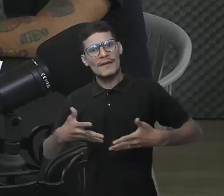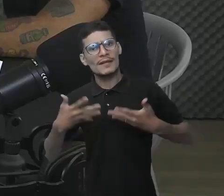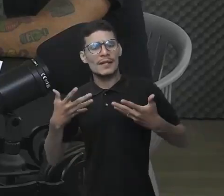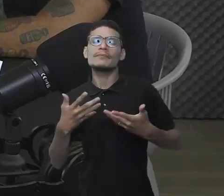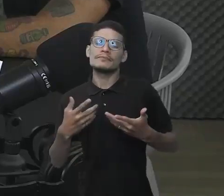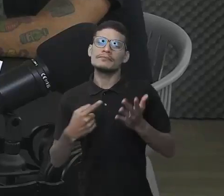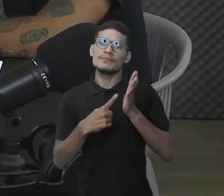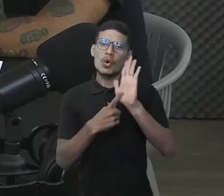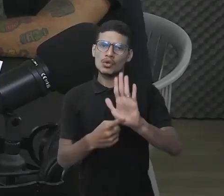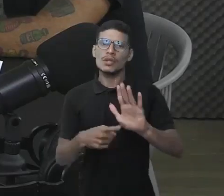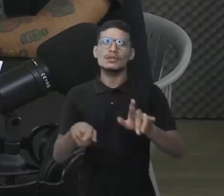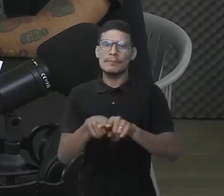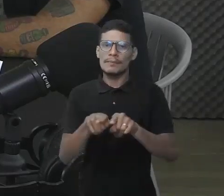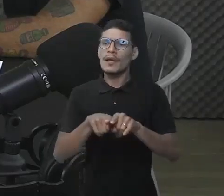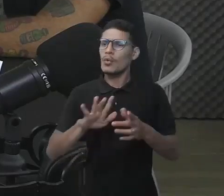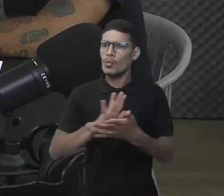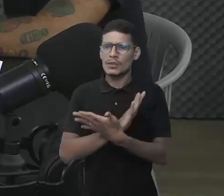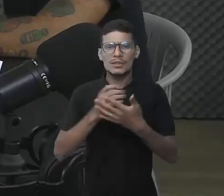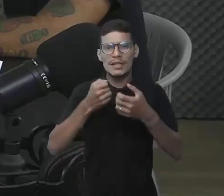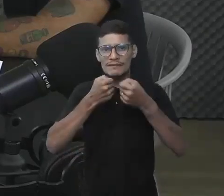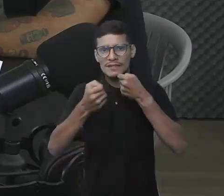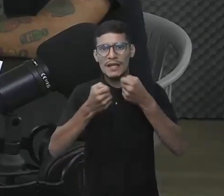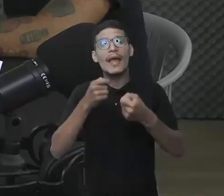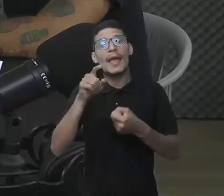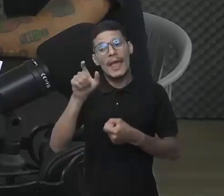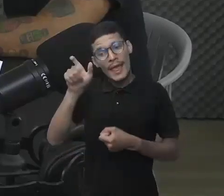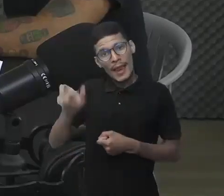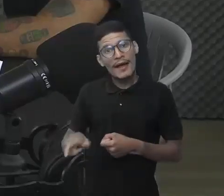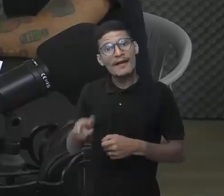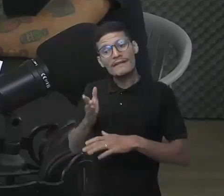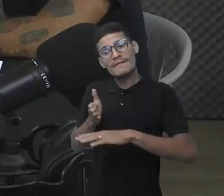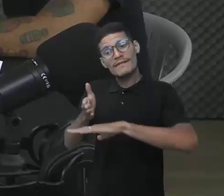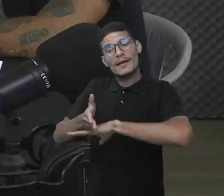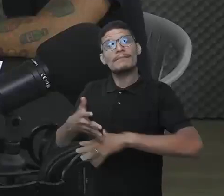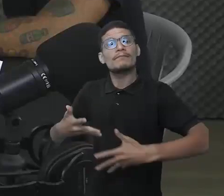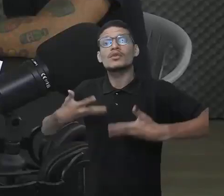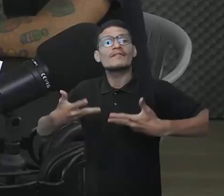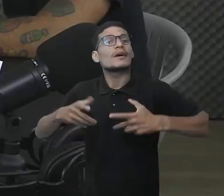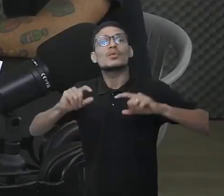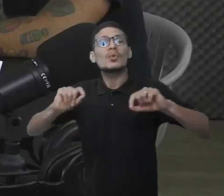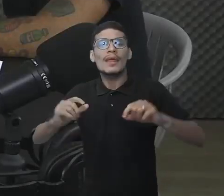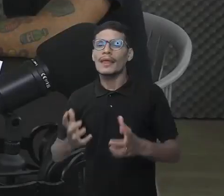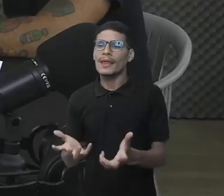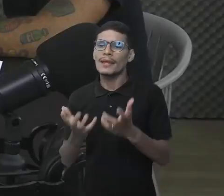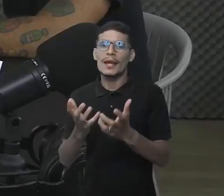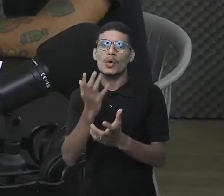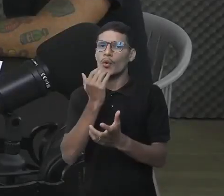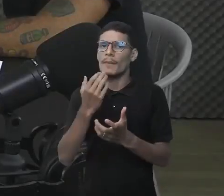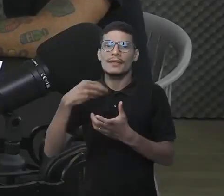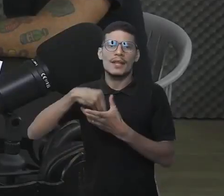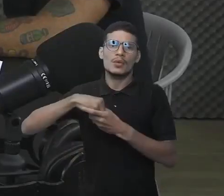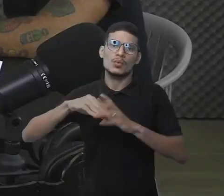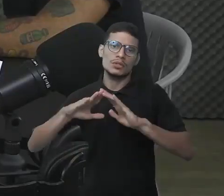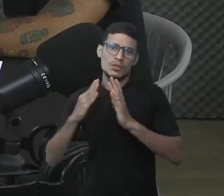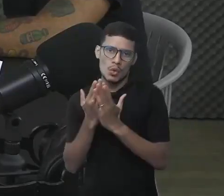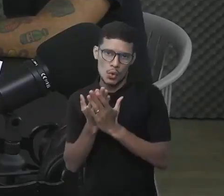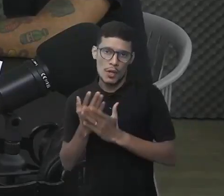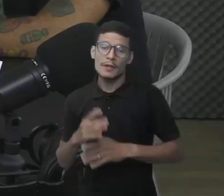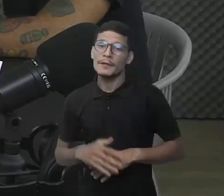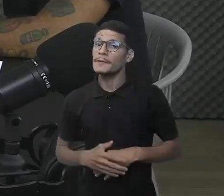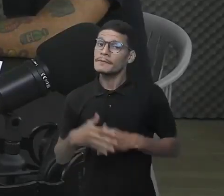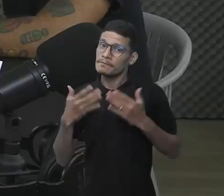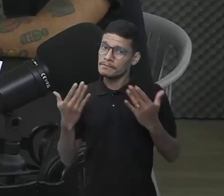aparece por mais de um entrevistado, pela merenda, a oportunidade da alimentação na escola. E